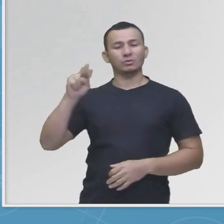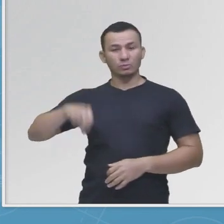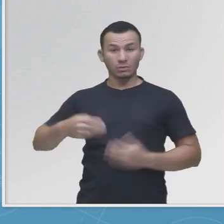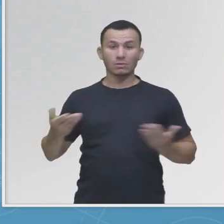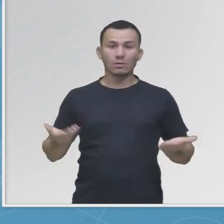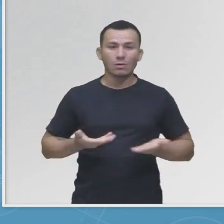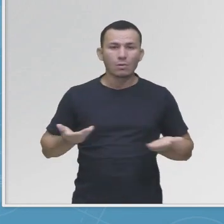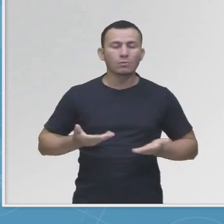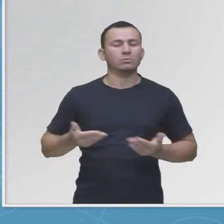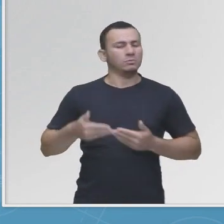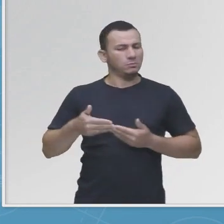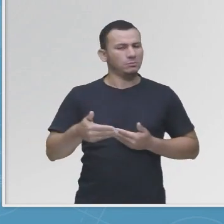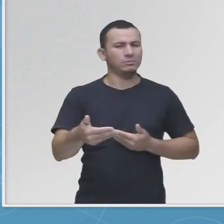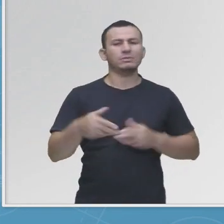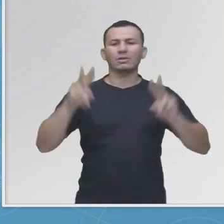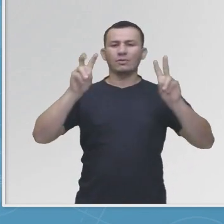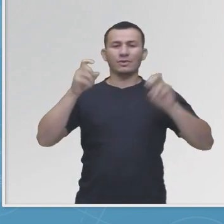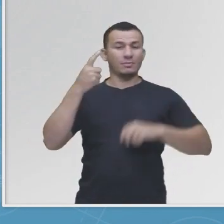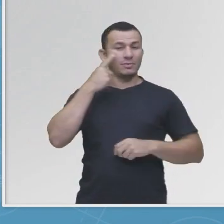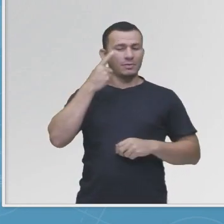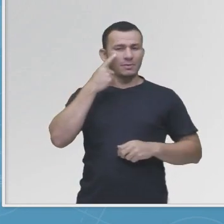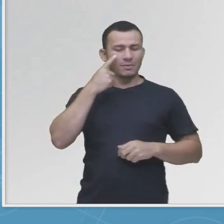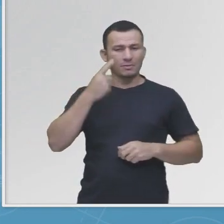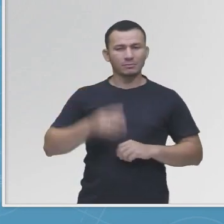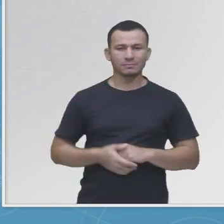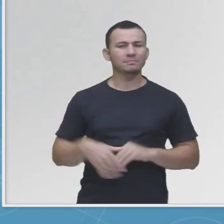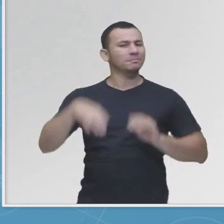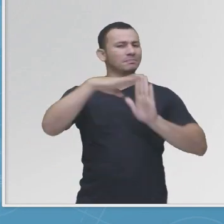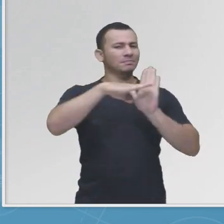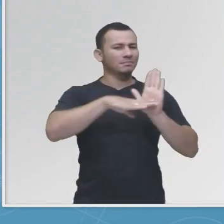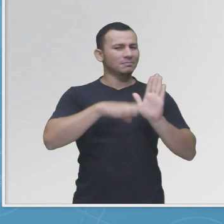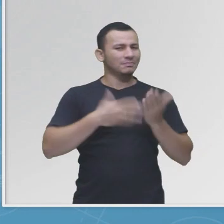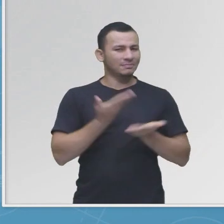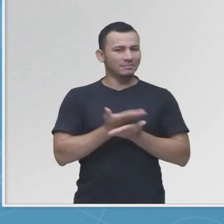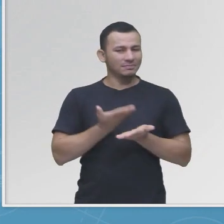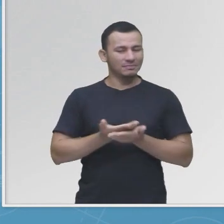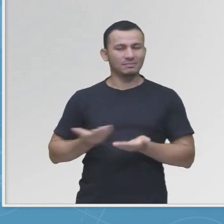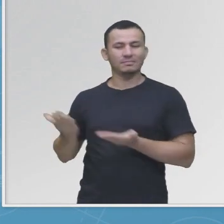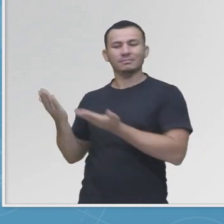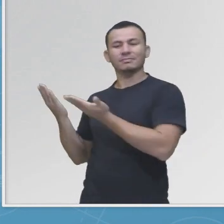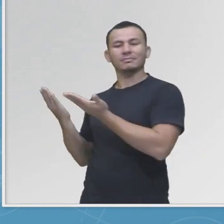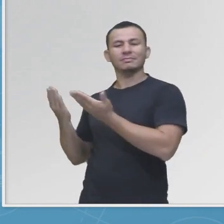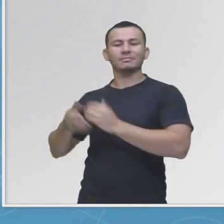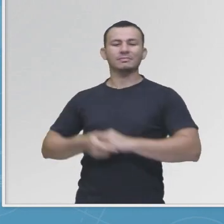dar início aí ao nosso conteúdo de hoje. Então vamos ver o que nós temos para a nossa aula.